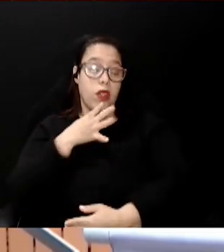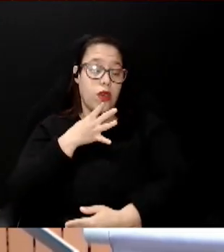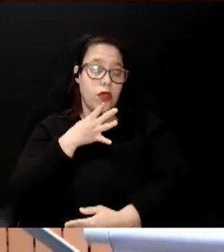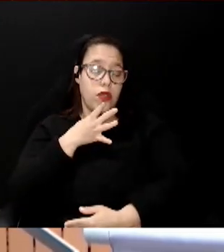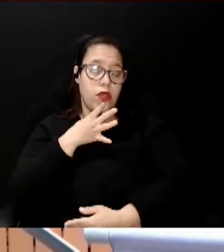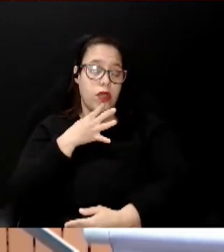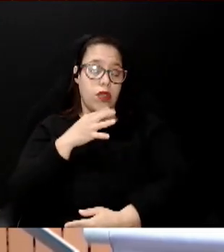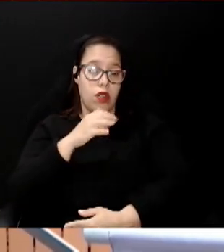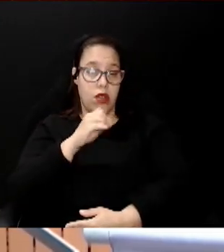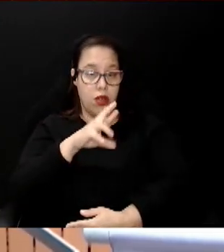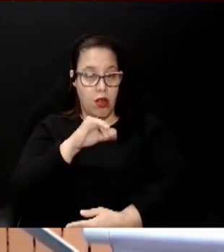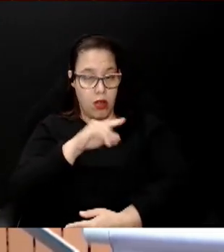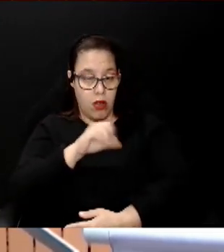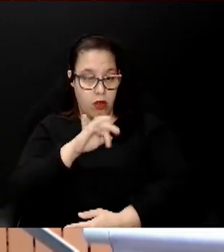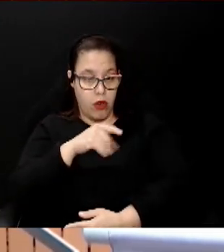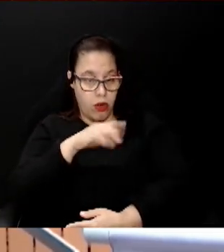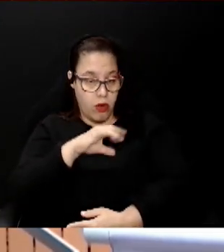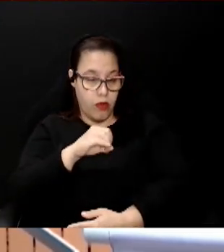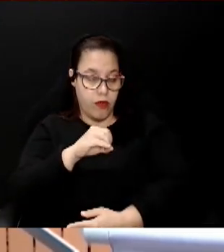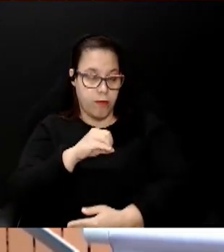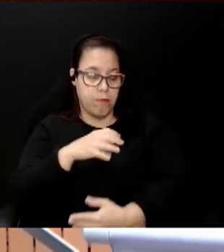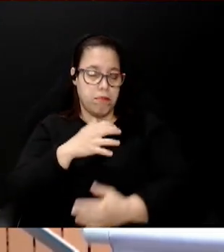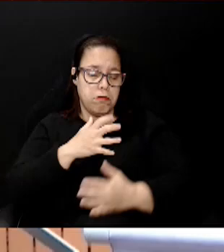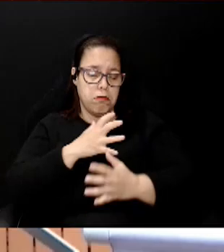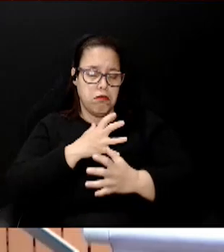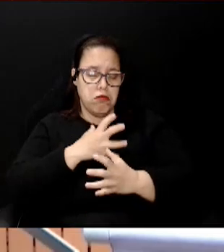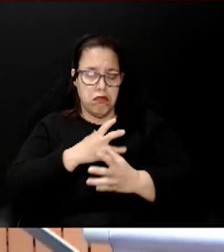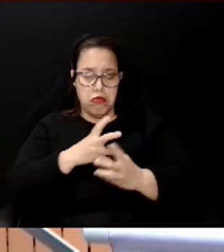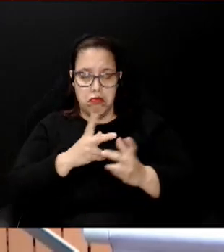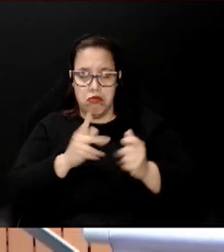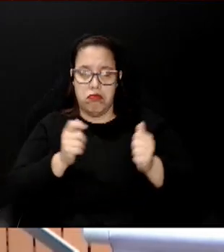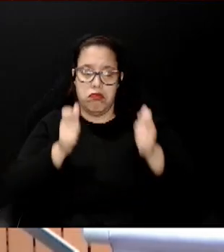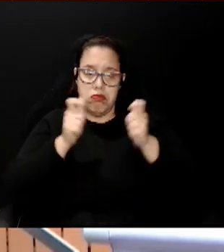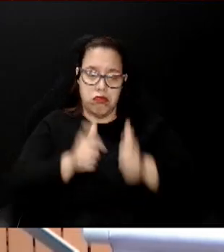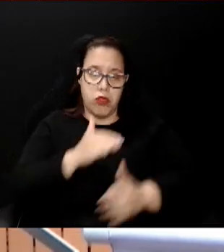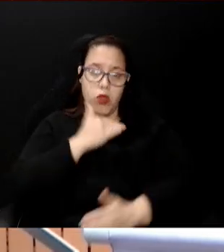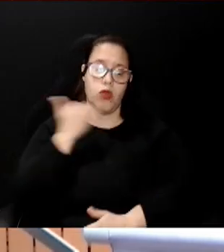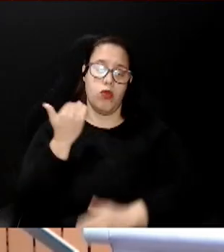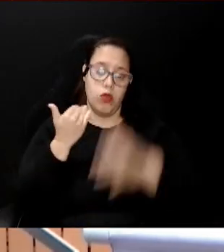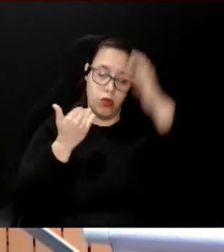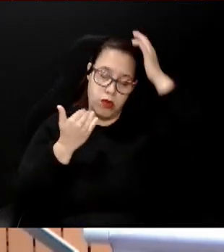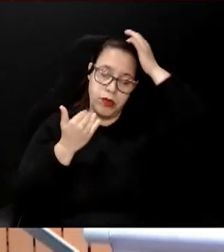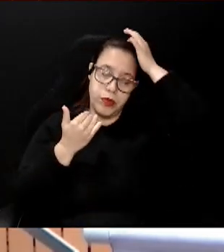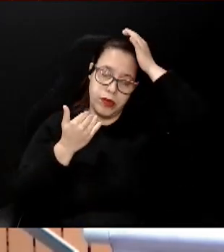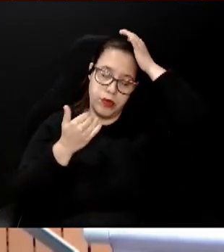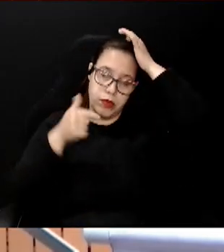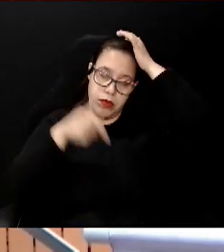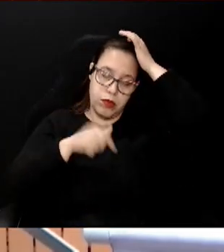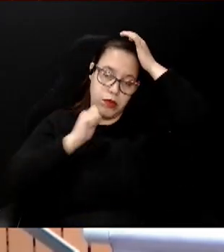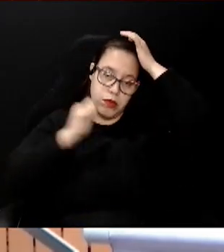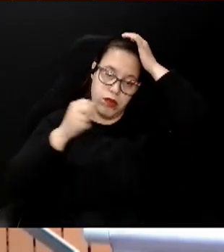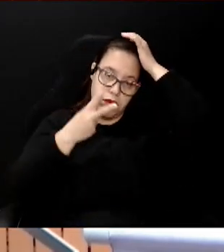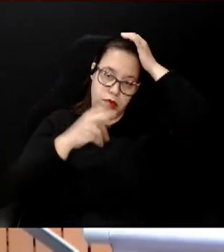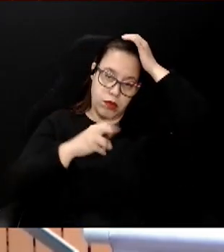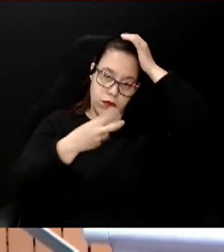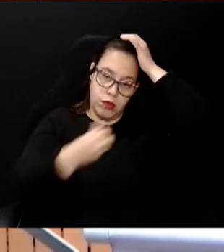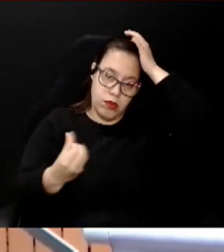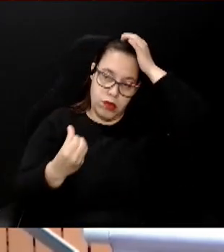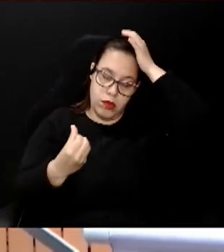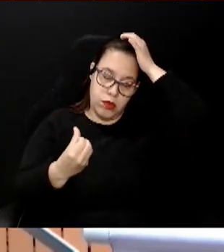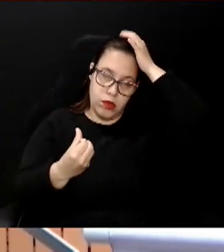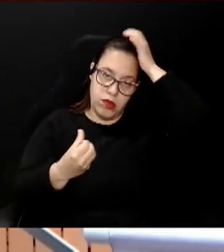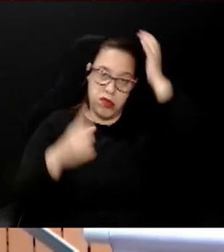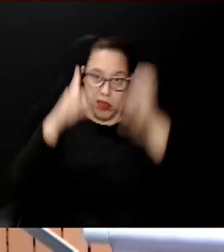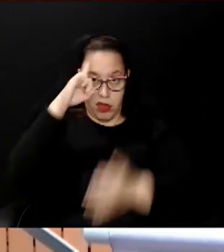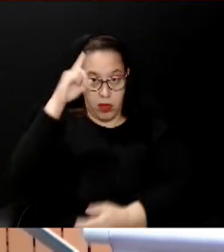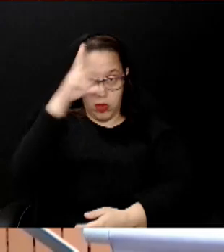Signorelli deixa um vazio na política local com seu falecimento em 7 de abril de 2026, data em que a Prefeitura de